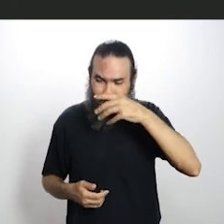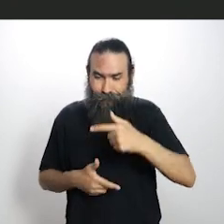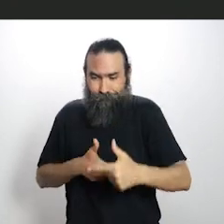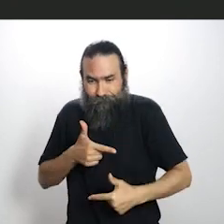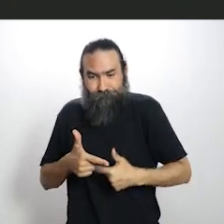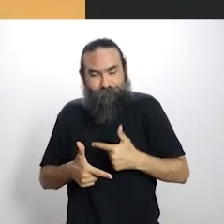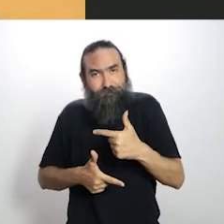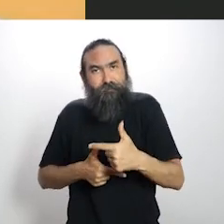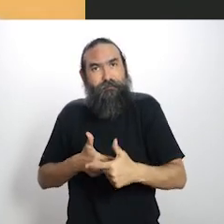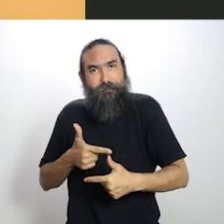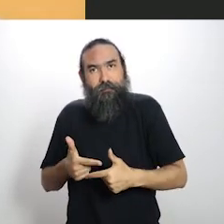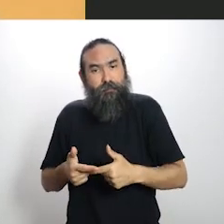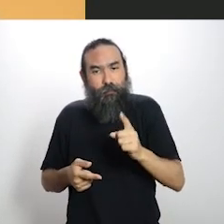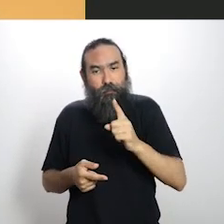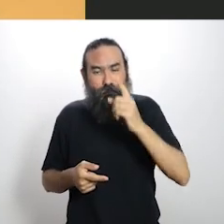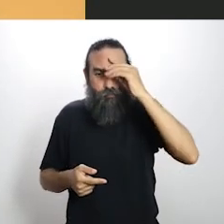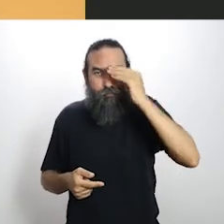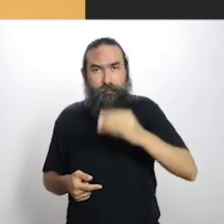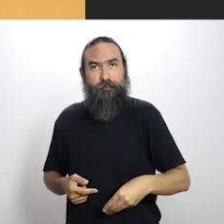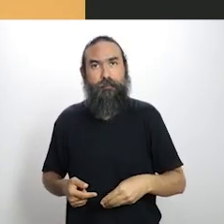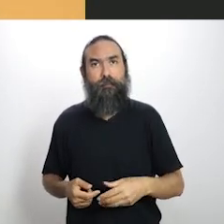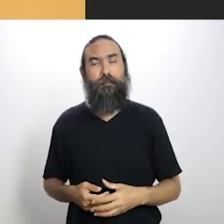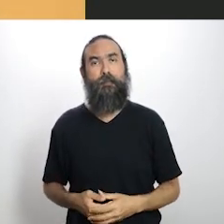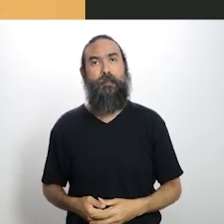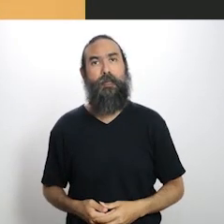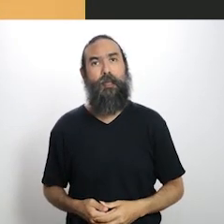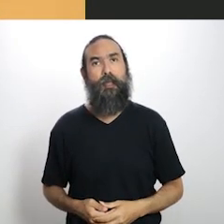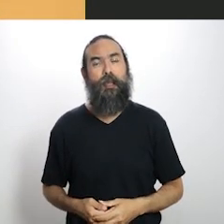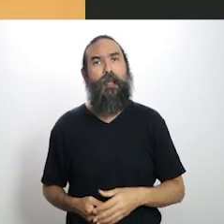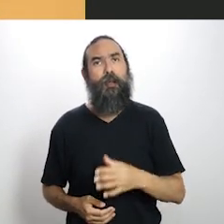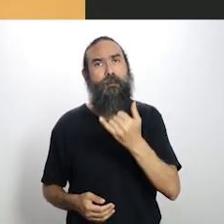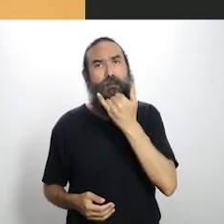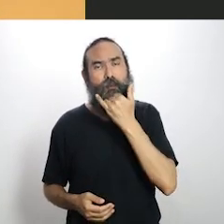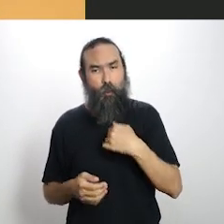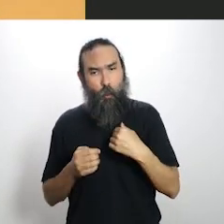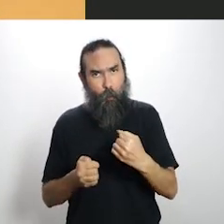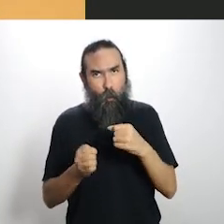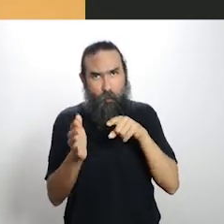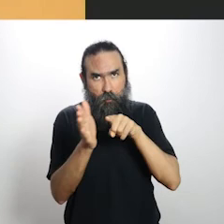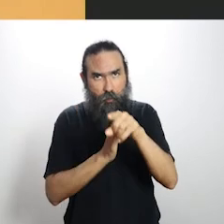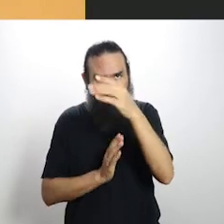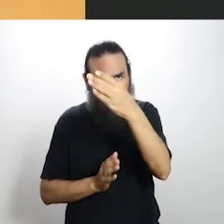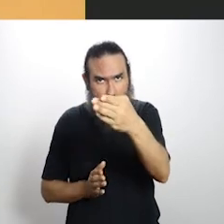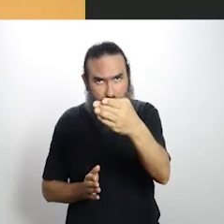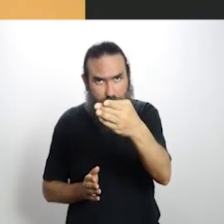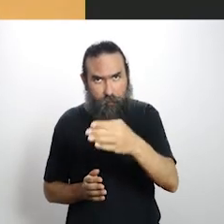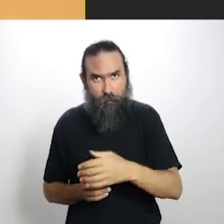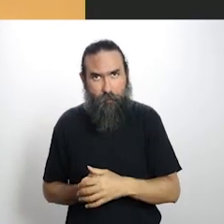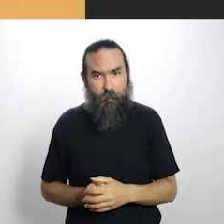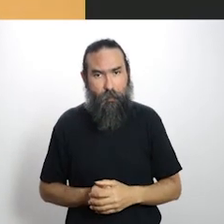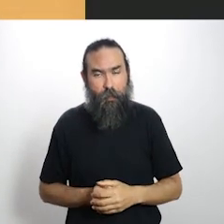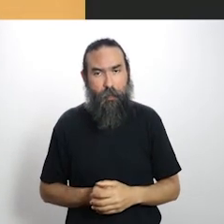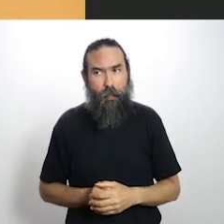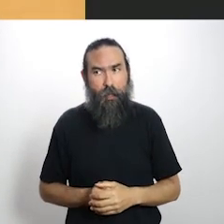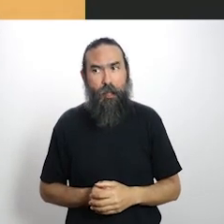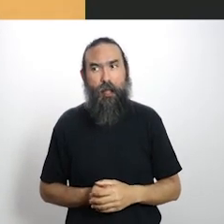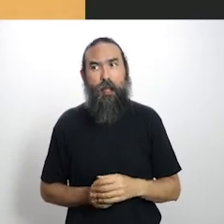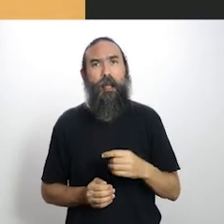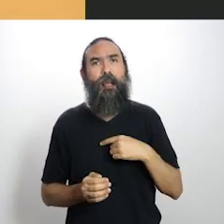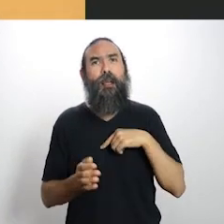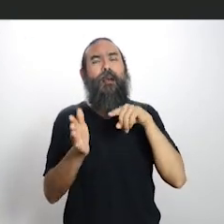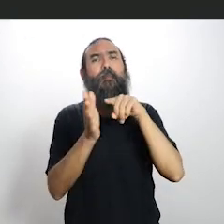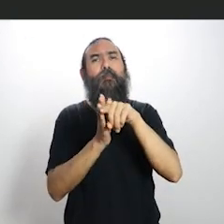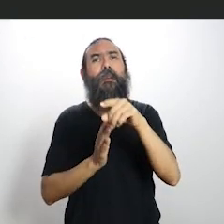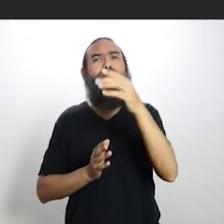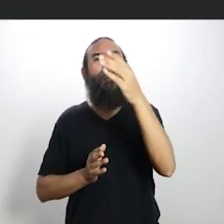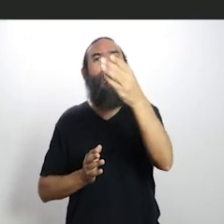esse vermelho que tá predominando na sua imagem é por acaso ou é do dia? então